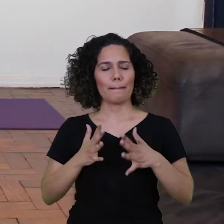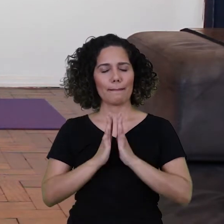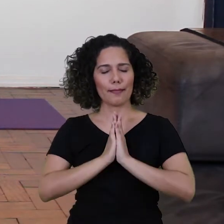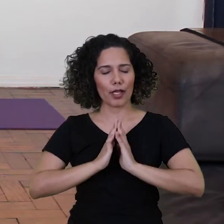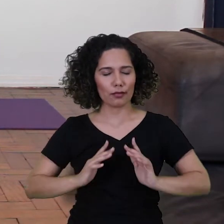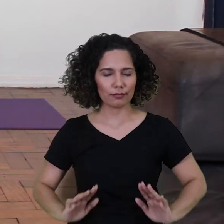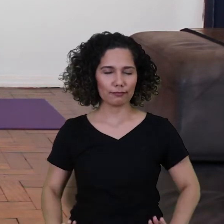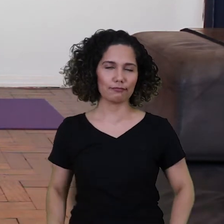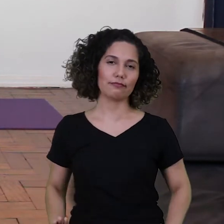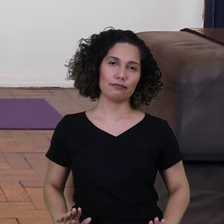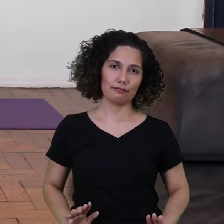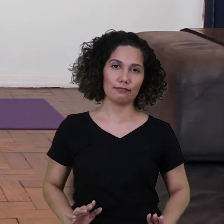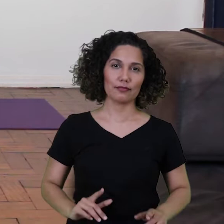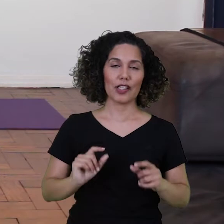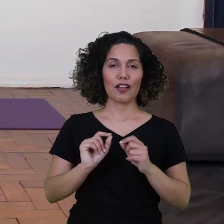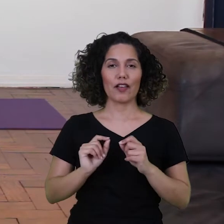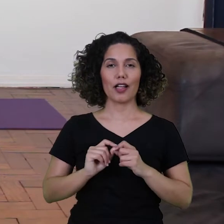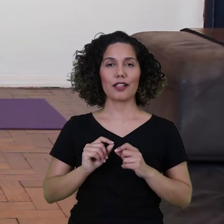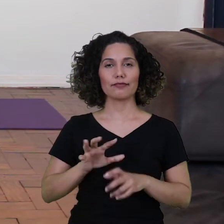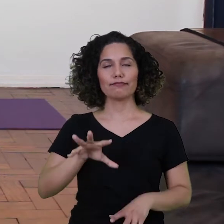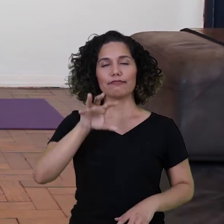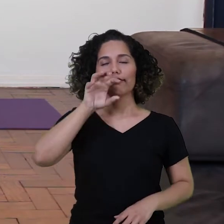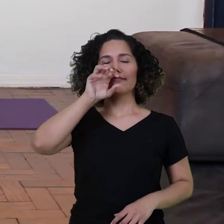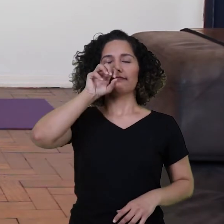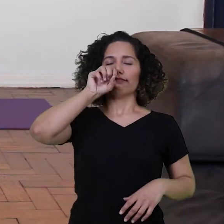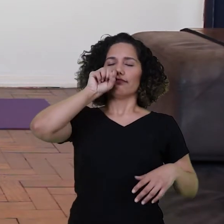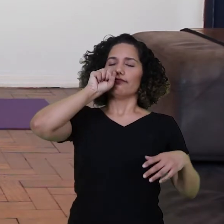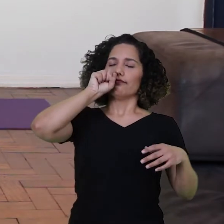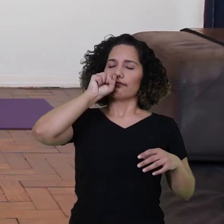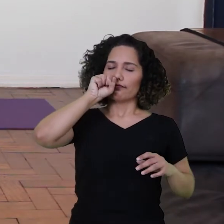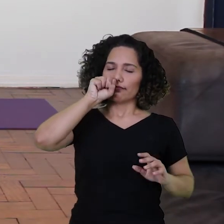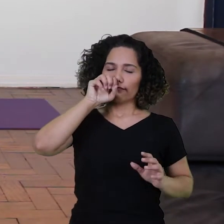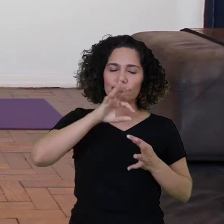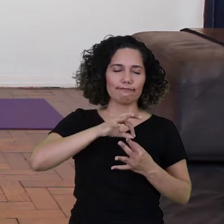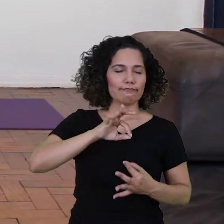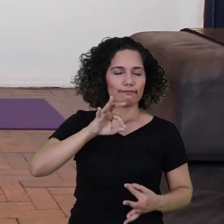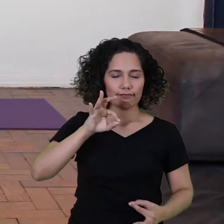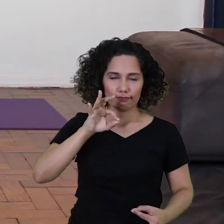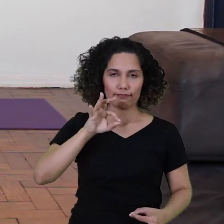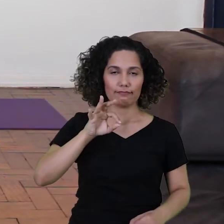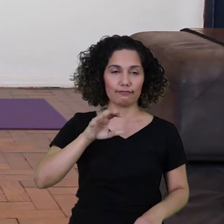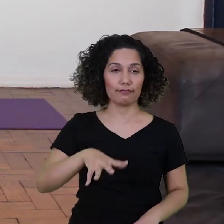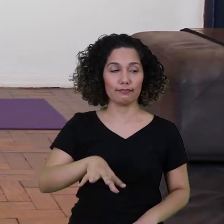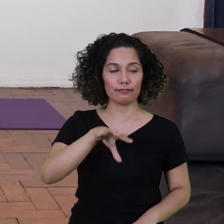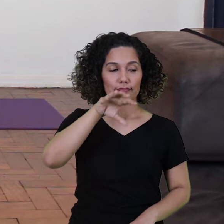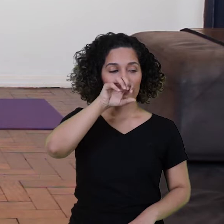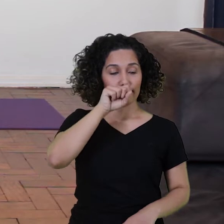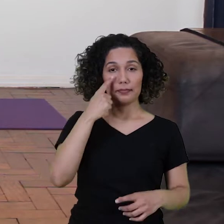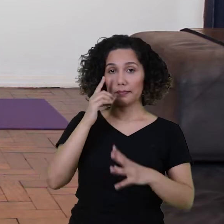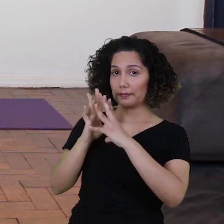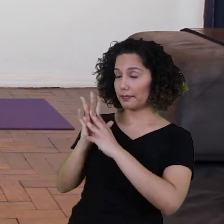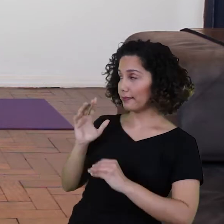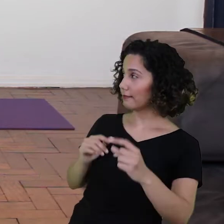Faz as mãos, faz uma inspiração bem comprida na expiração, joga o seu tronco